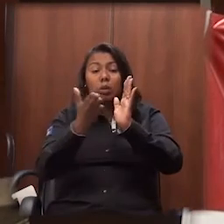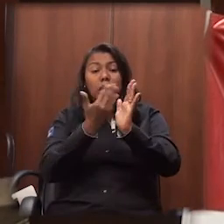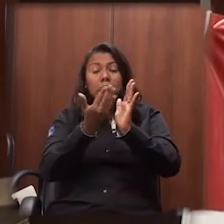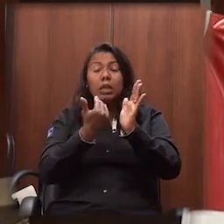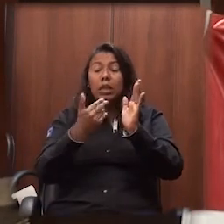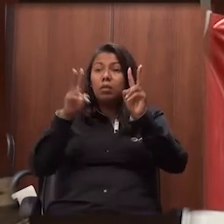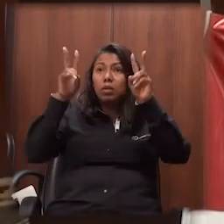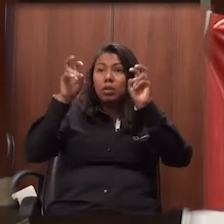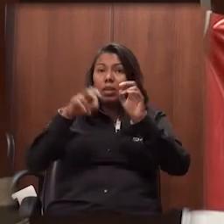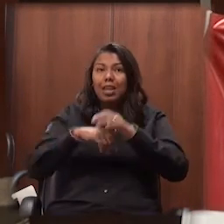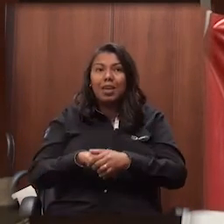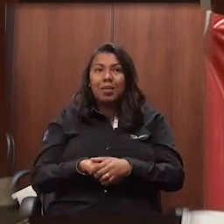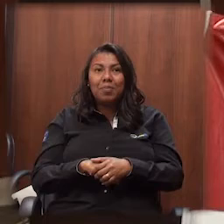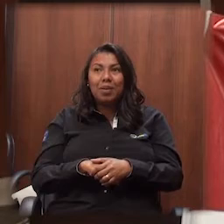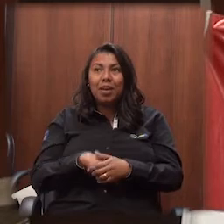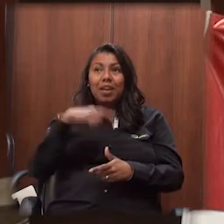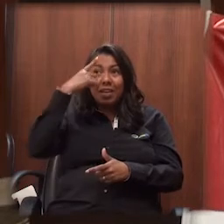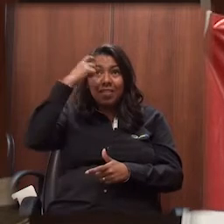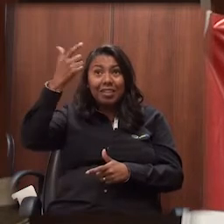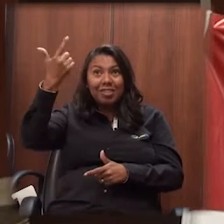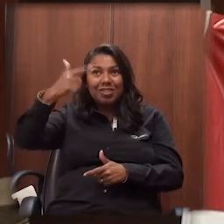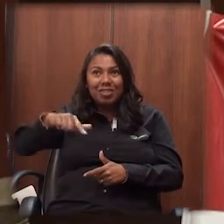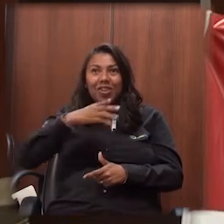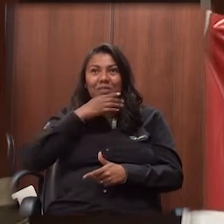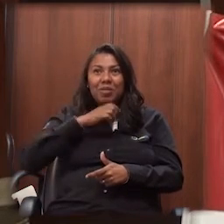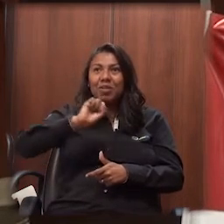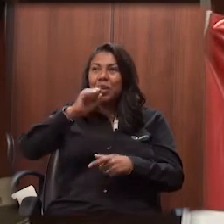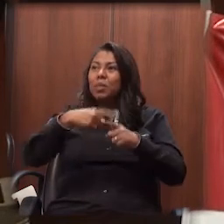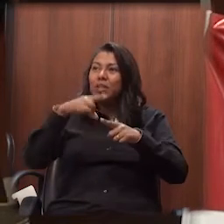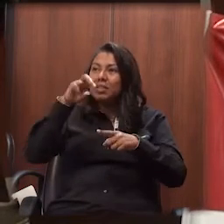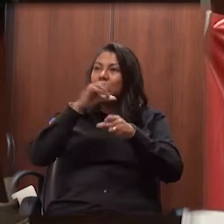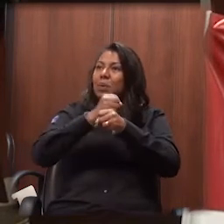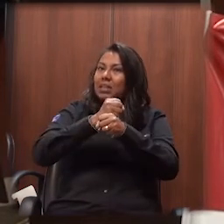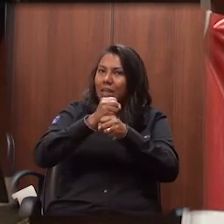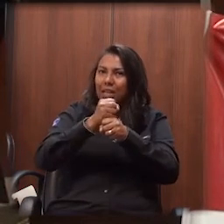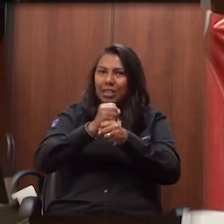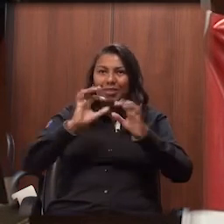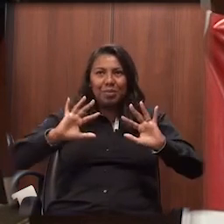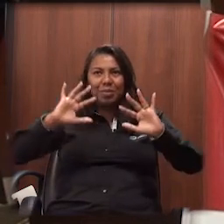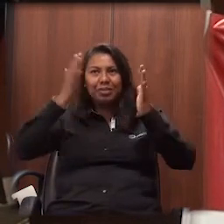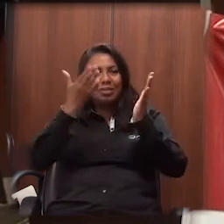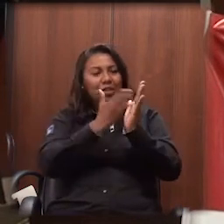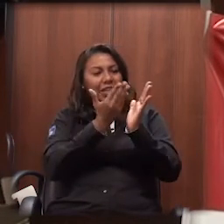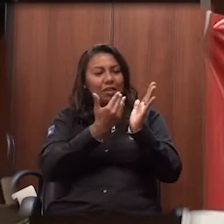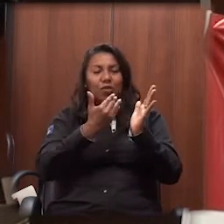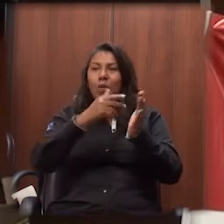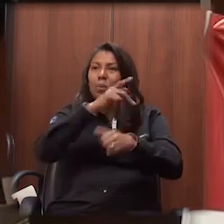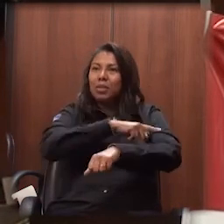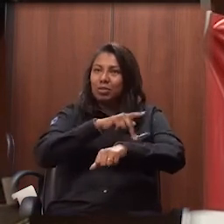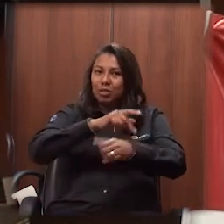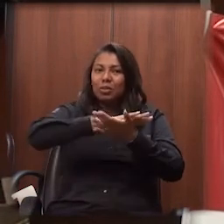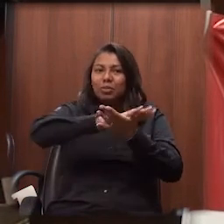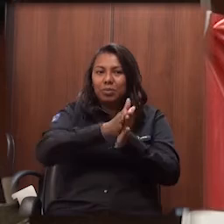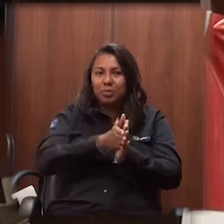chamado Reinventando Freire, por conta dos 50 anos das comemorações da Pedagogia do Oprimido. E nós vamos